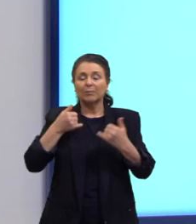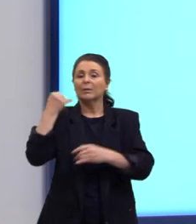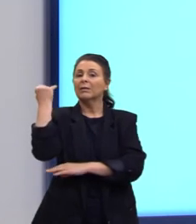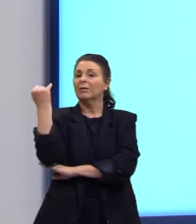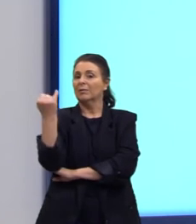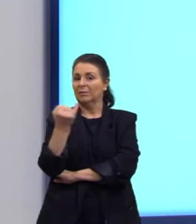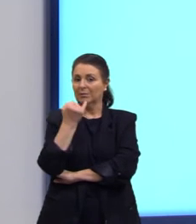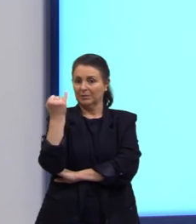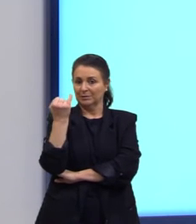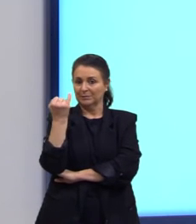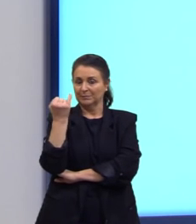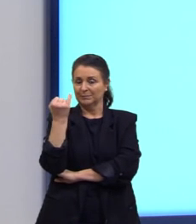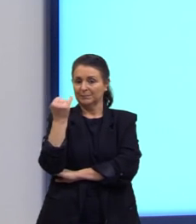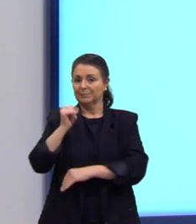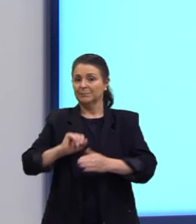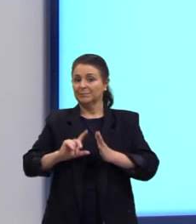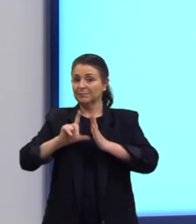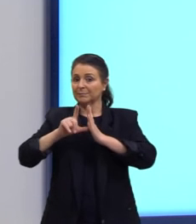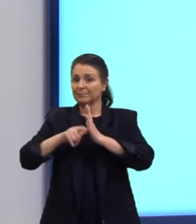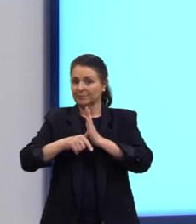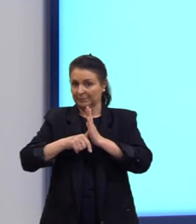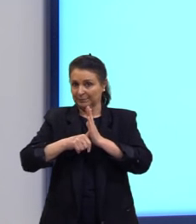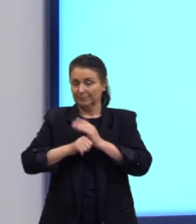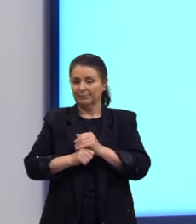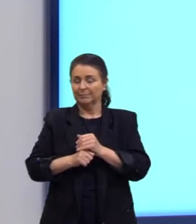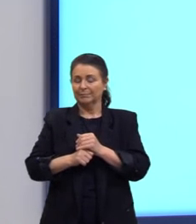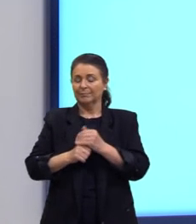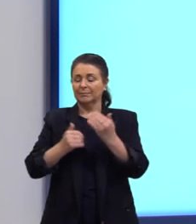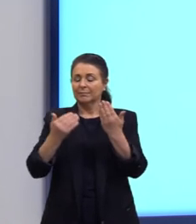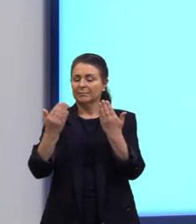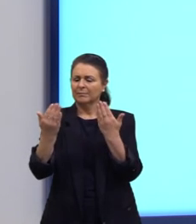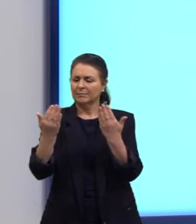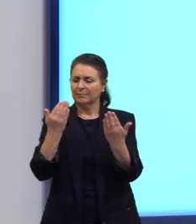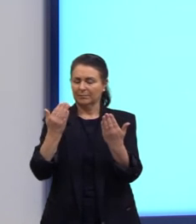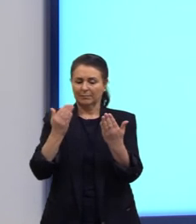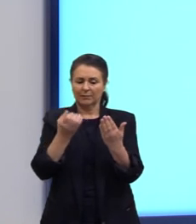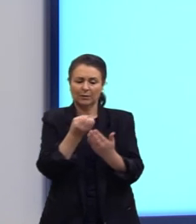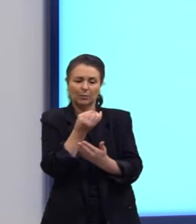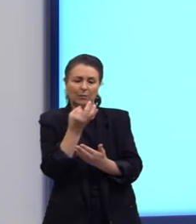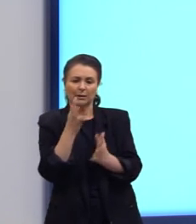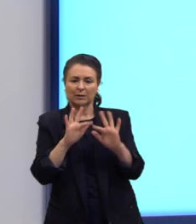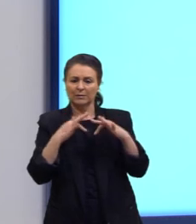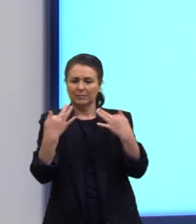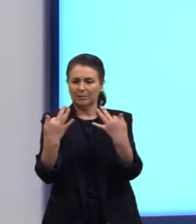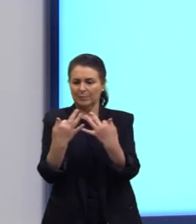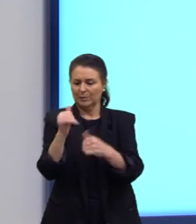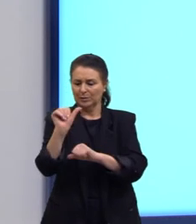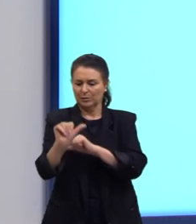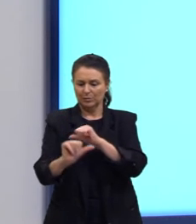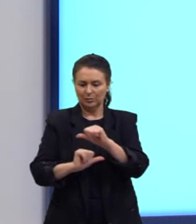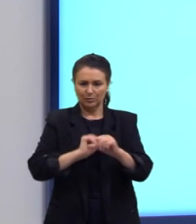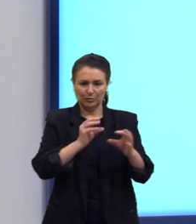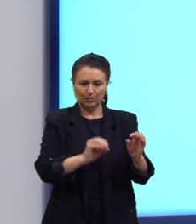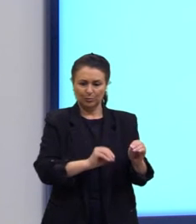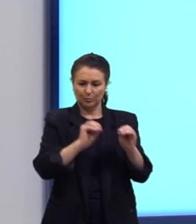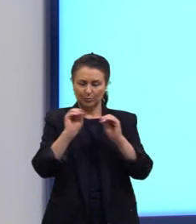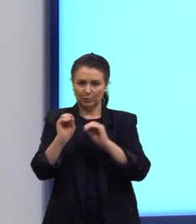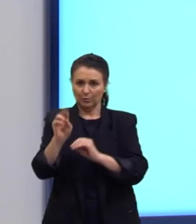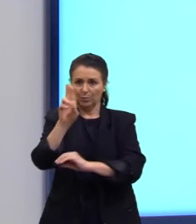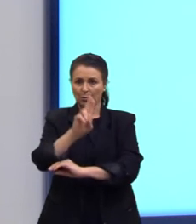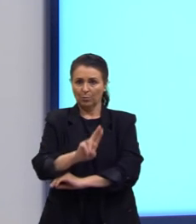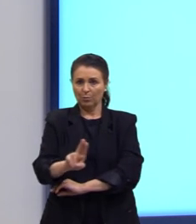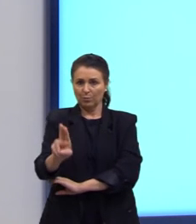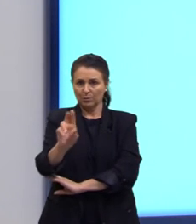considerar agora para a gente analisar quantas famílias mudaram né Nós vamos utilizar sempre